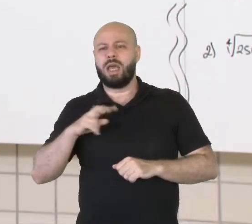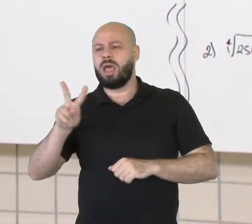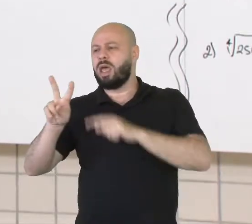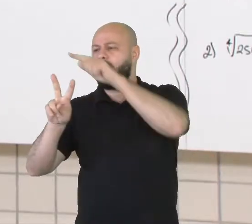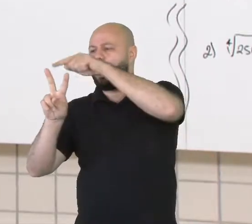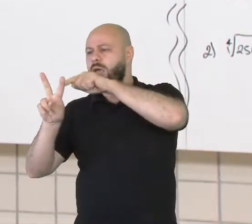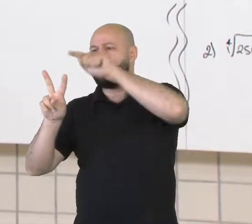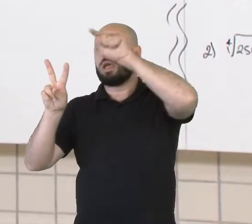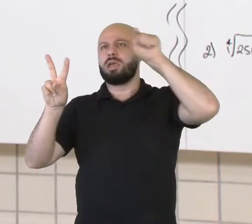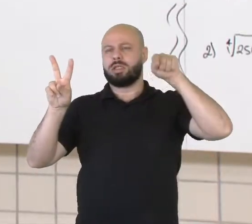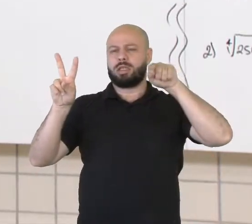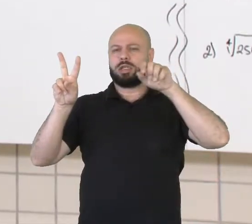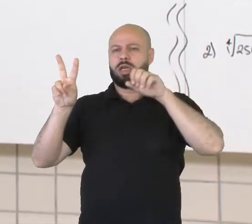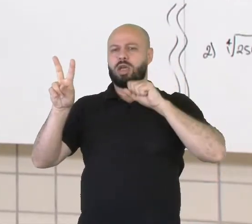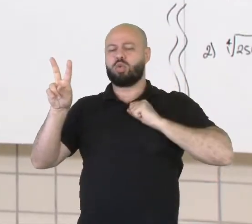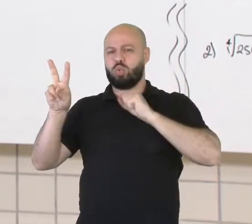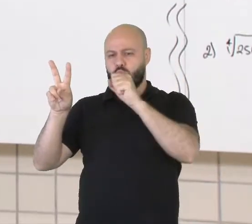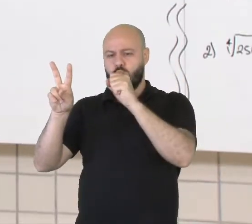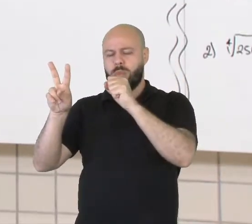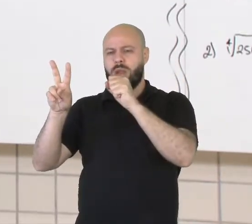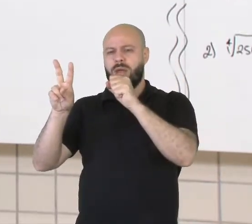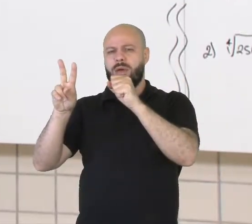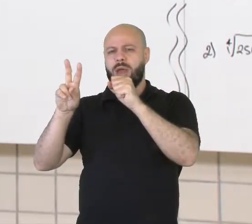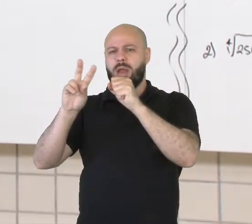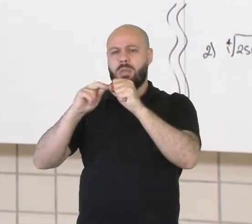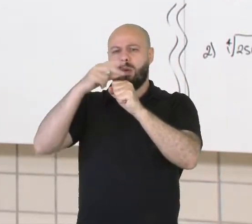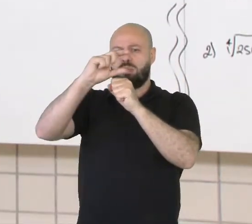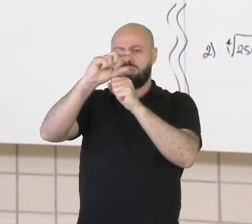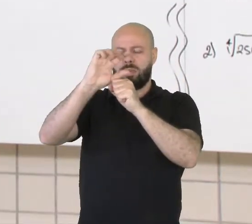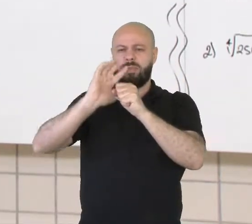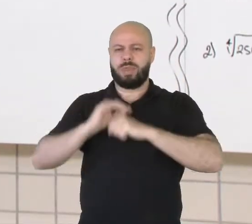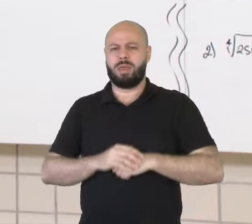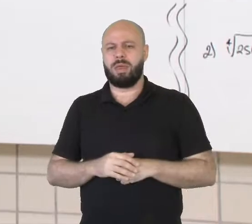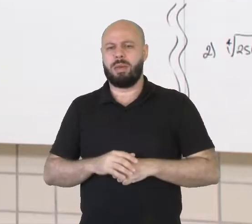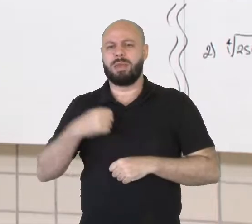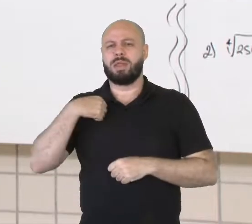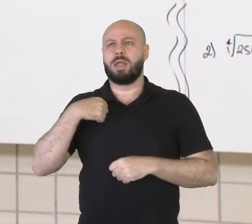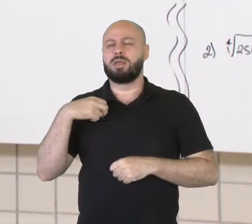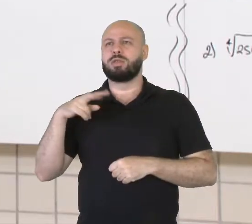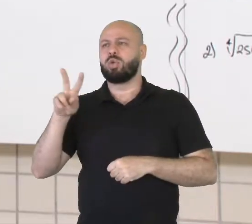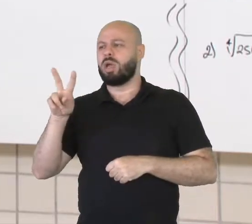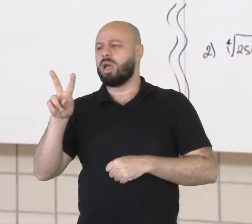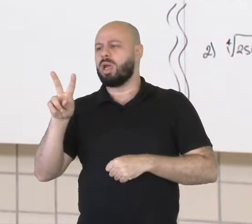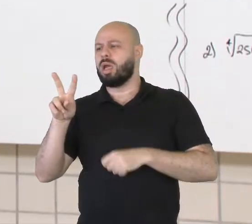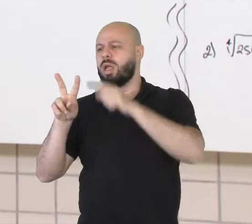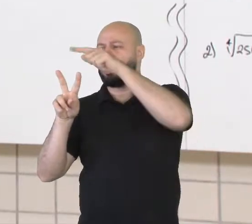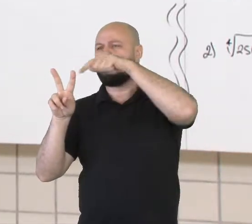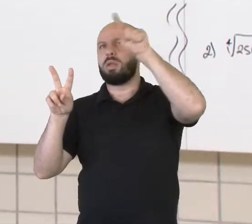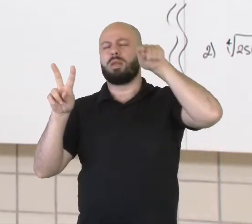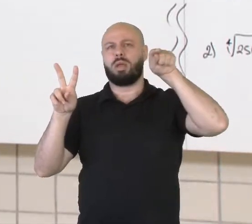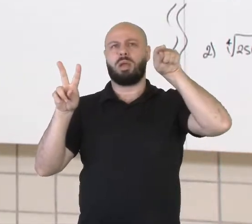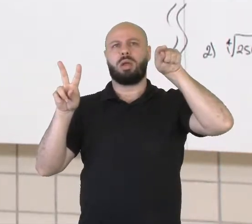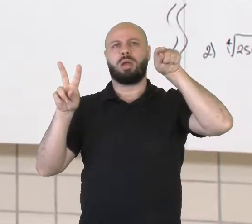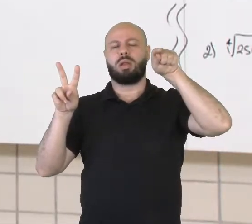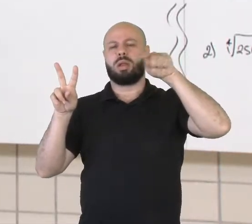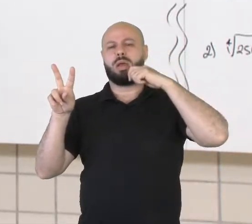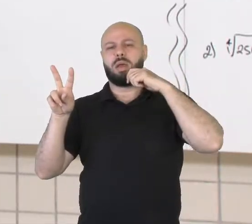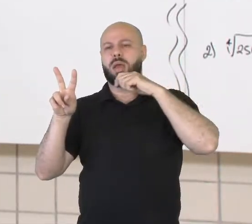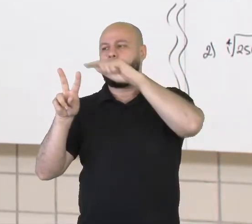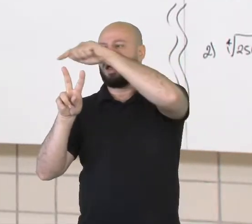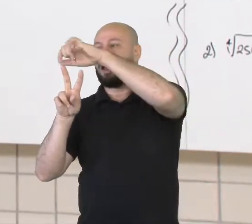uma potência, é a mesma coisa que você vai fazer uma divisão da potência pelo